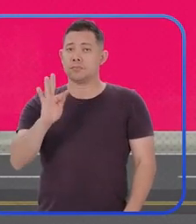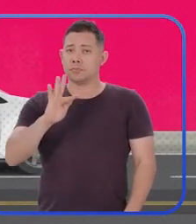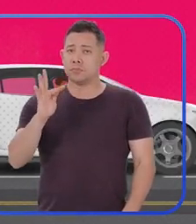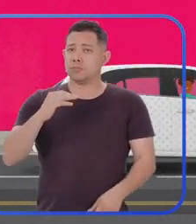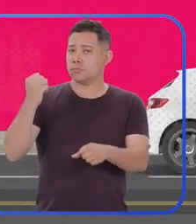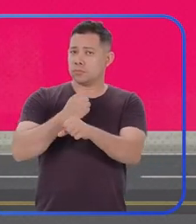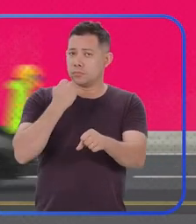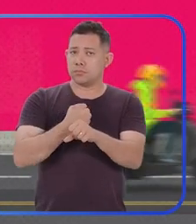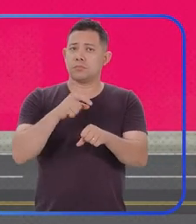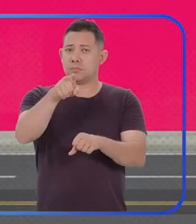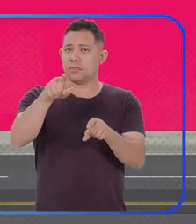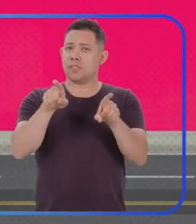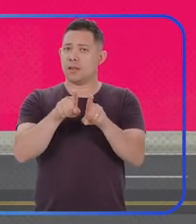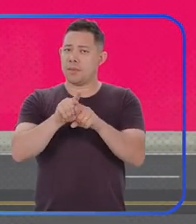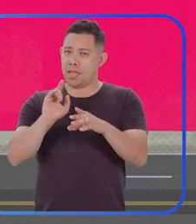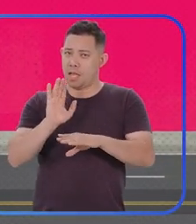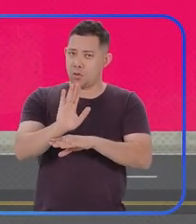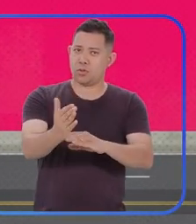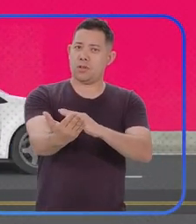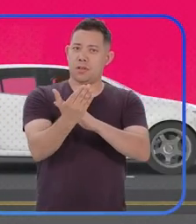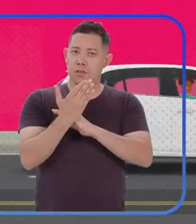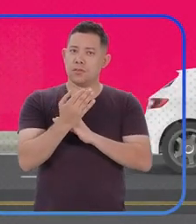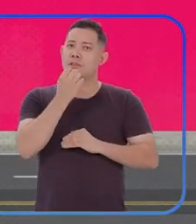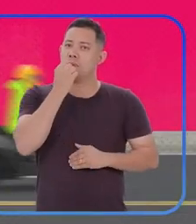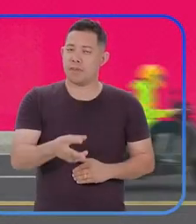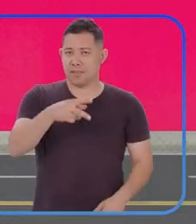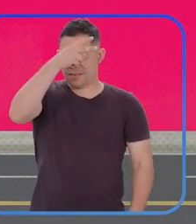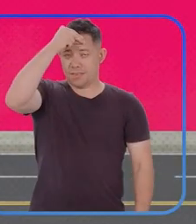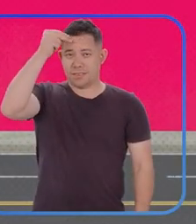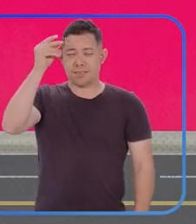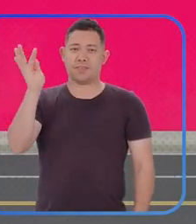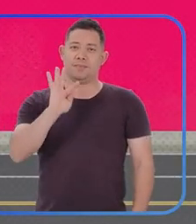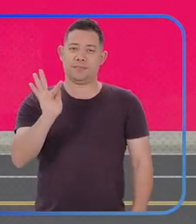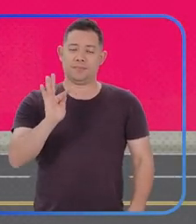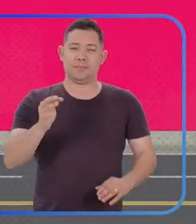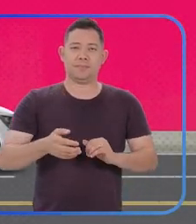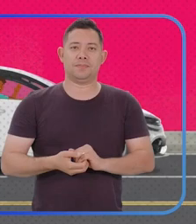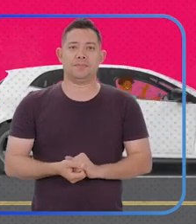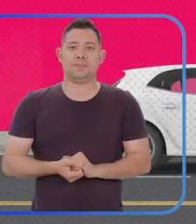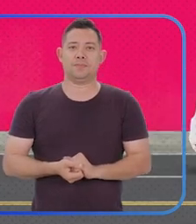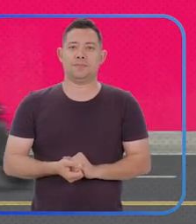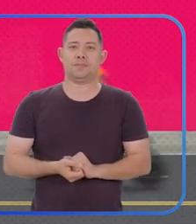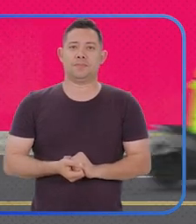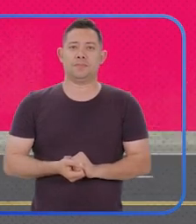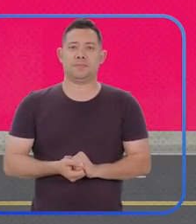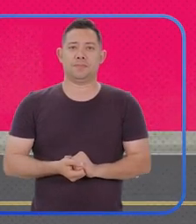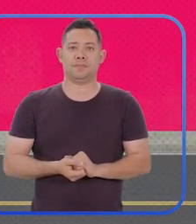da Prefeitura e a sua colaboração o trânsito anda bem Prefeitura de